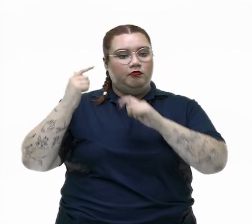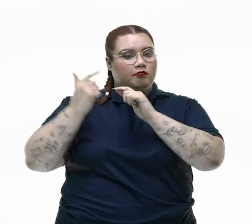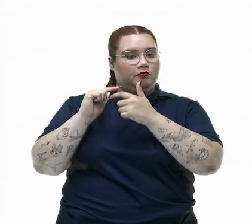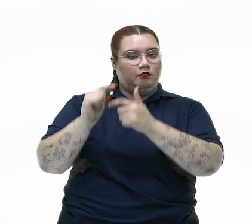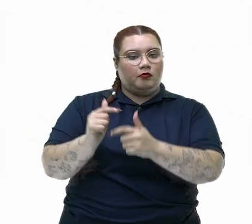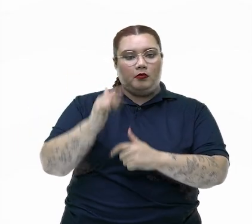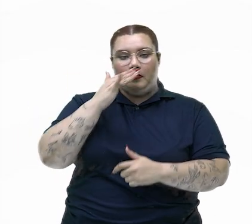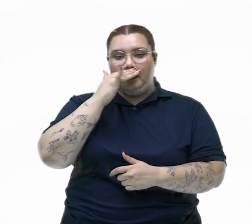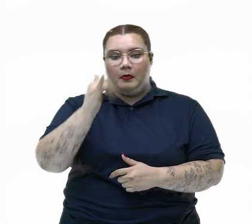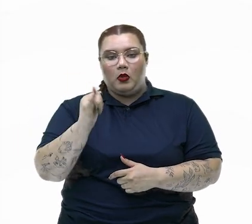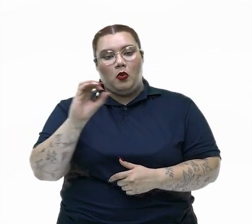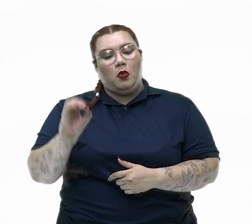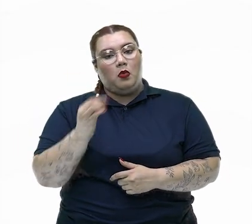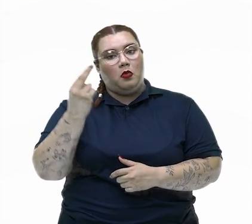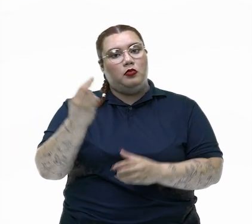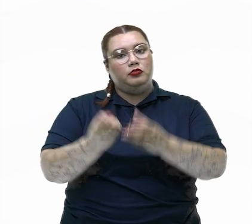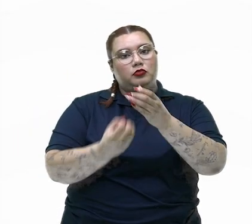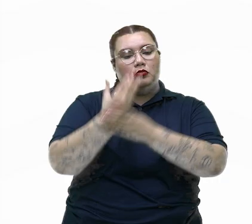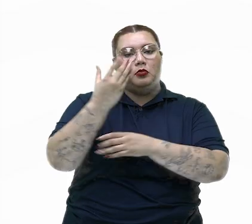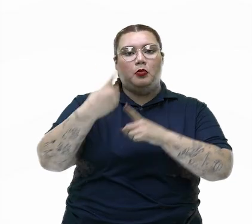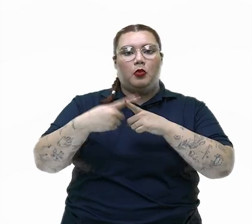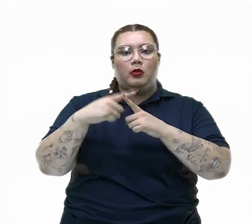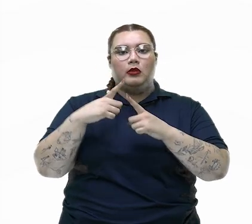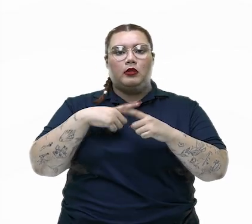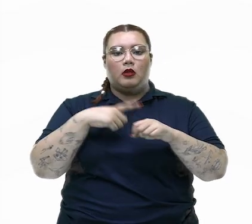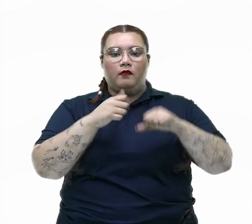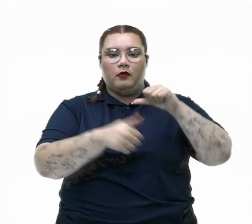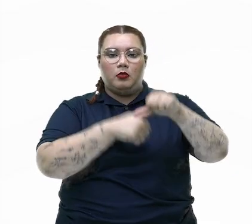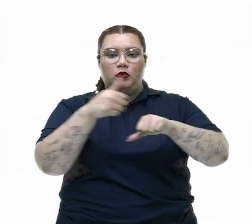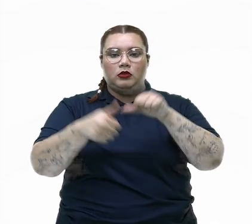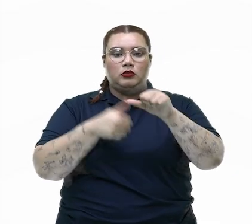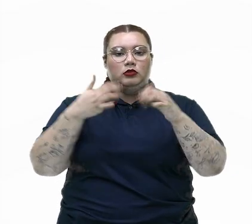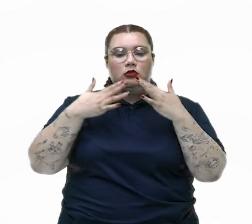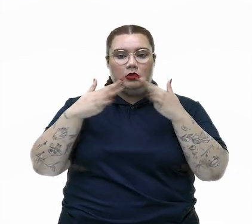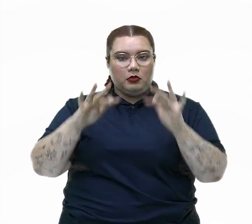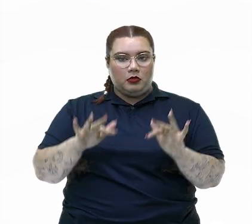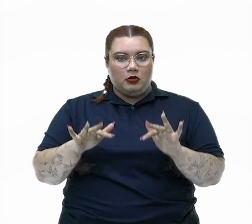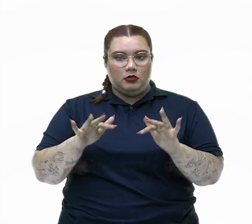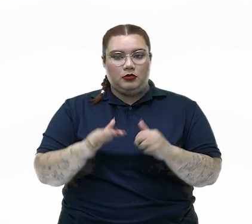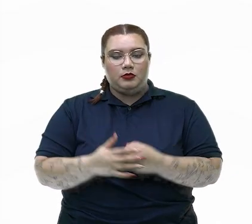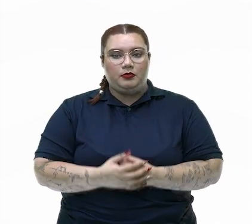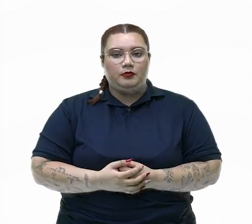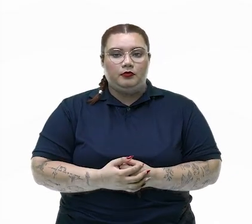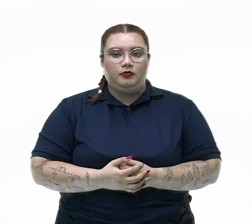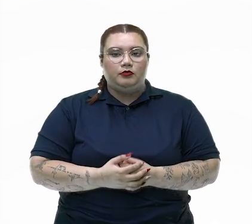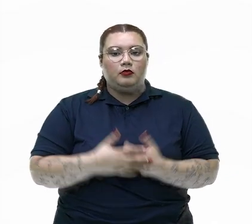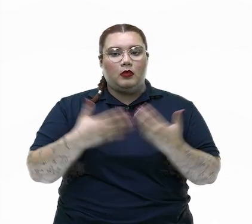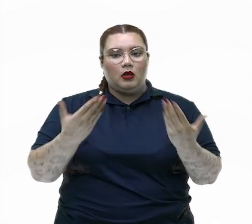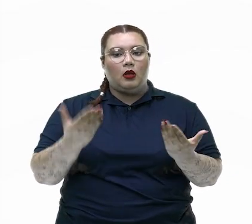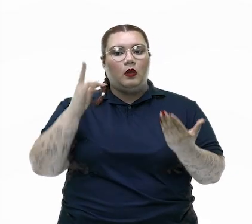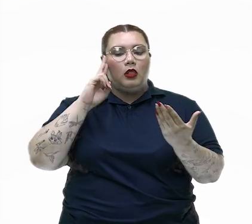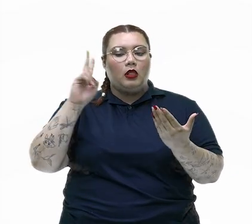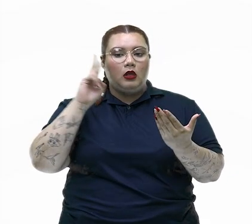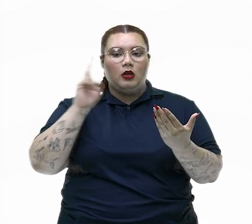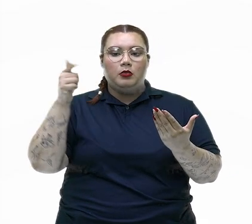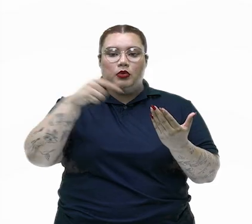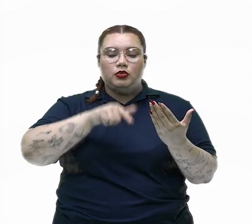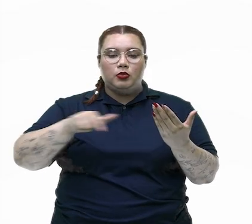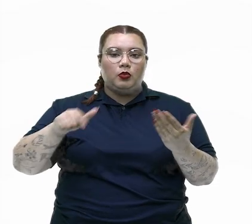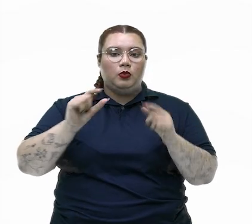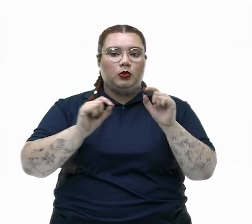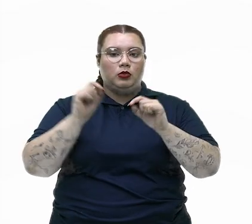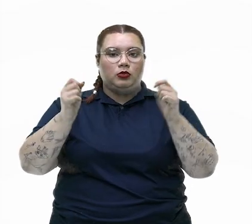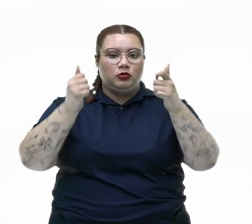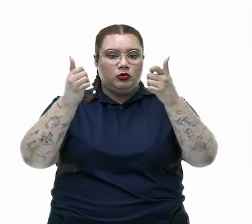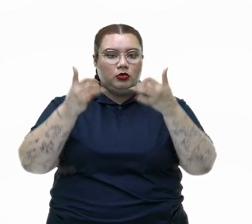do pai ou também pode surgir devido a mutações espontâneas. Basta lembrar mais uma vez, quando a gente fala